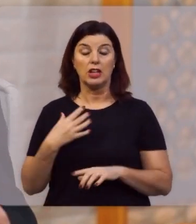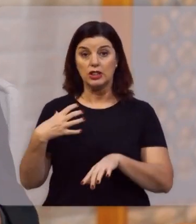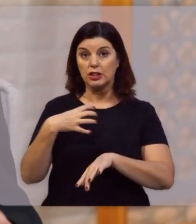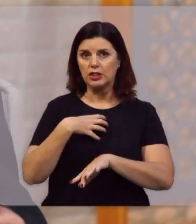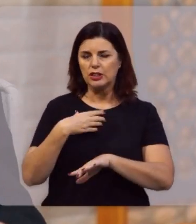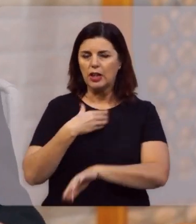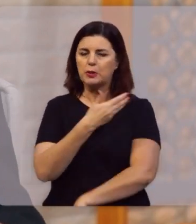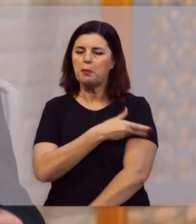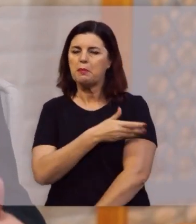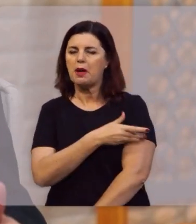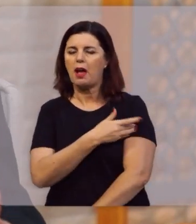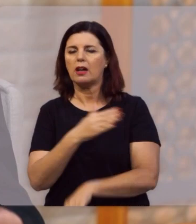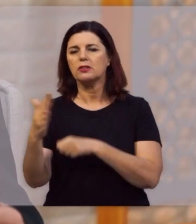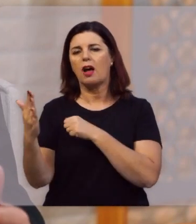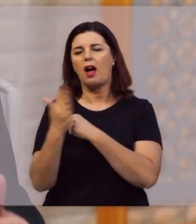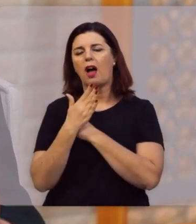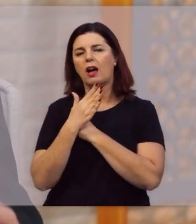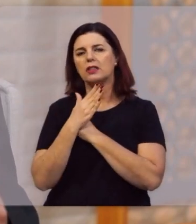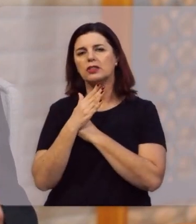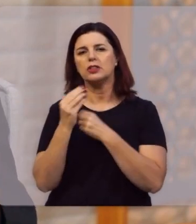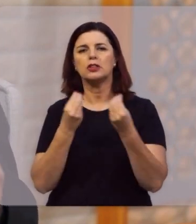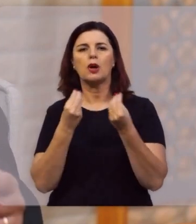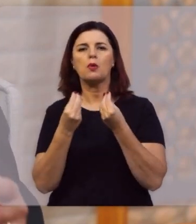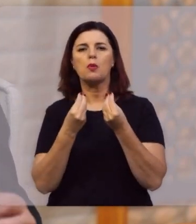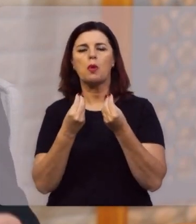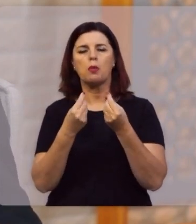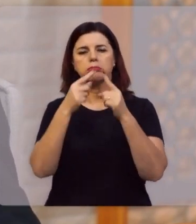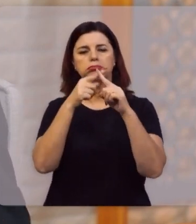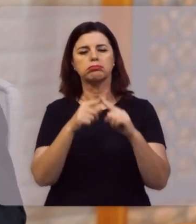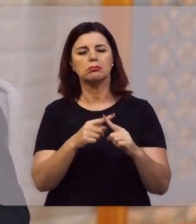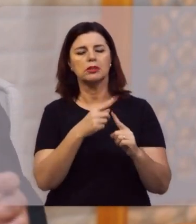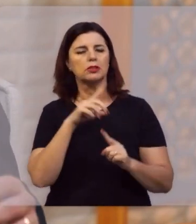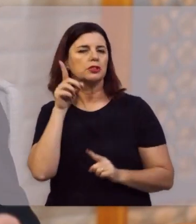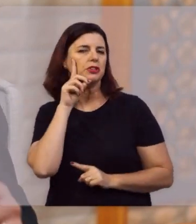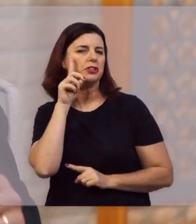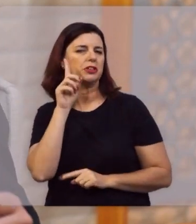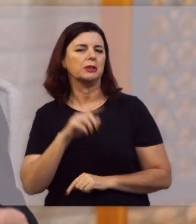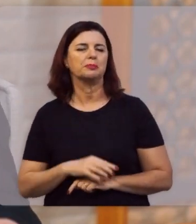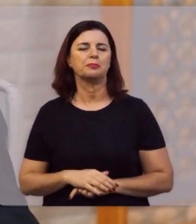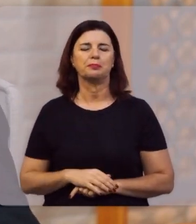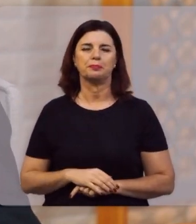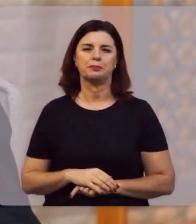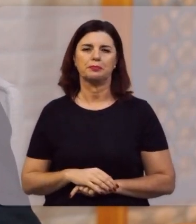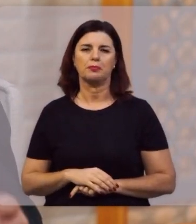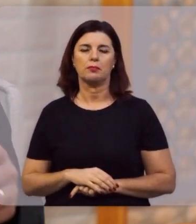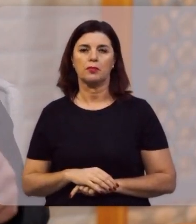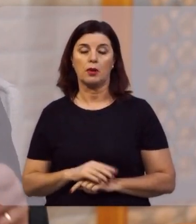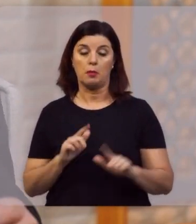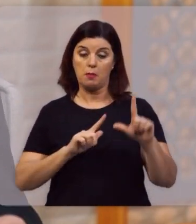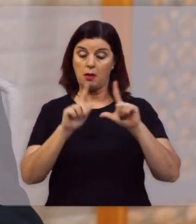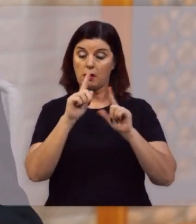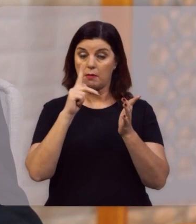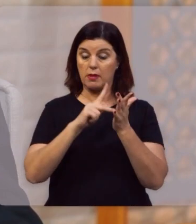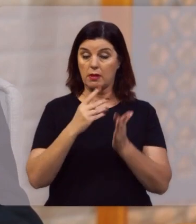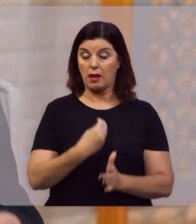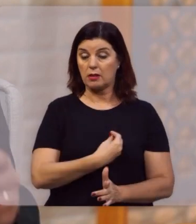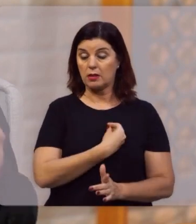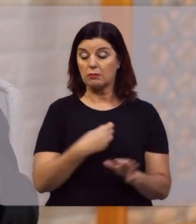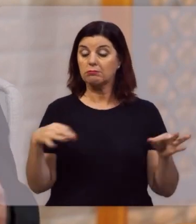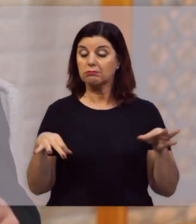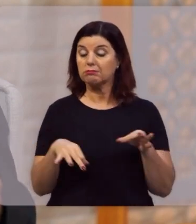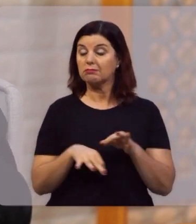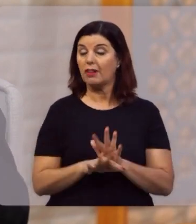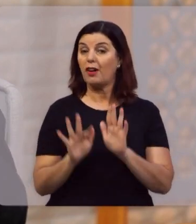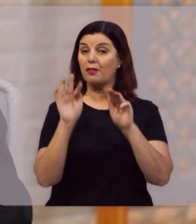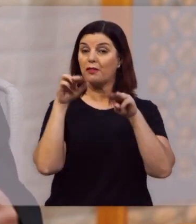de maneira prática nos ajuda a lidar com os desafios do nosso dia a dia o programa Verdade e Vida